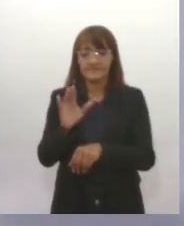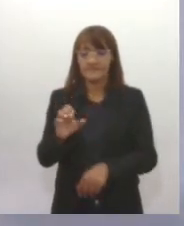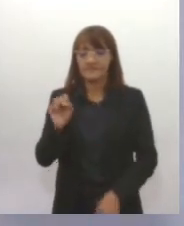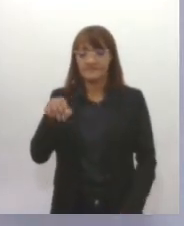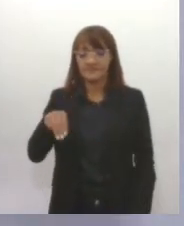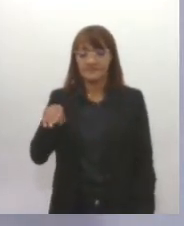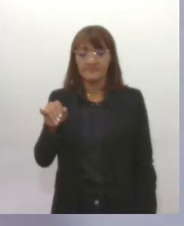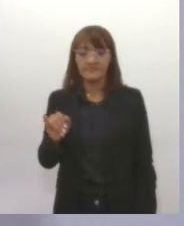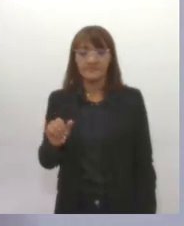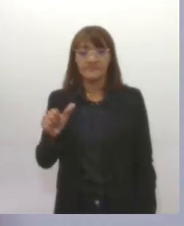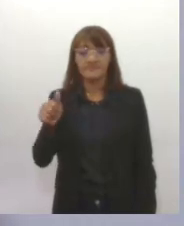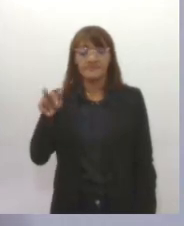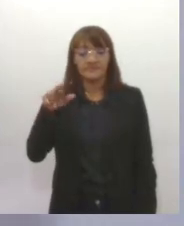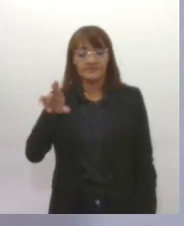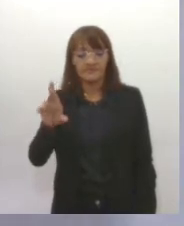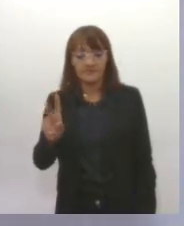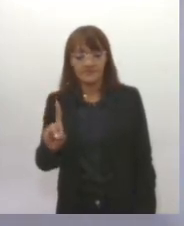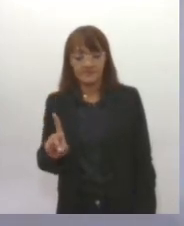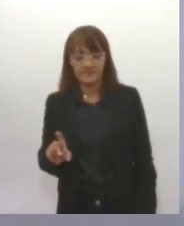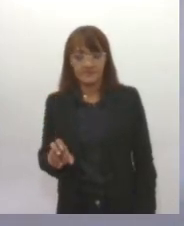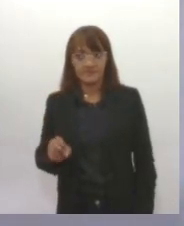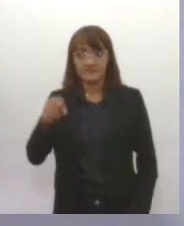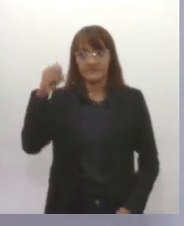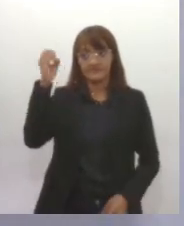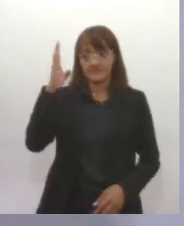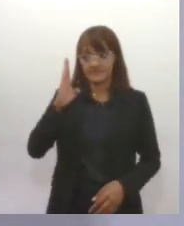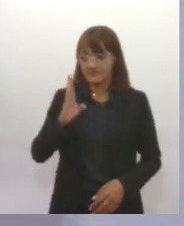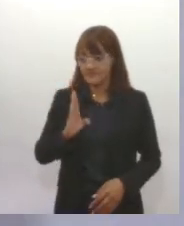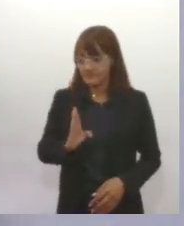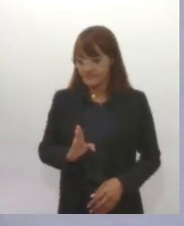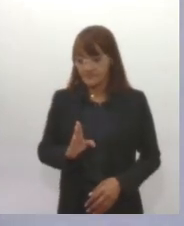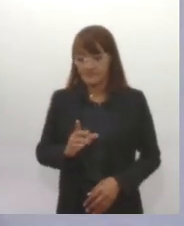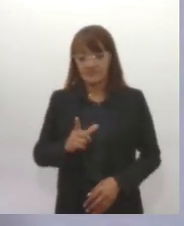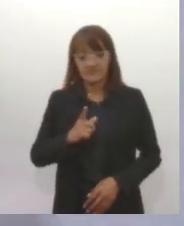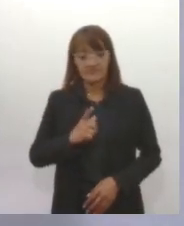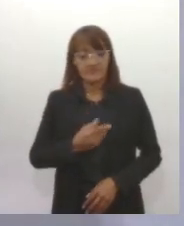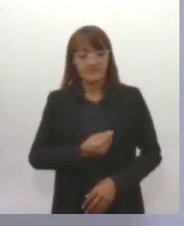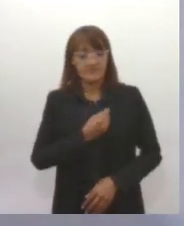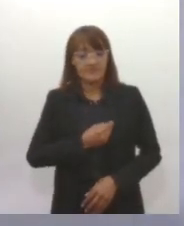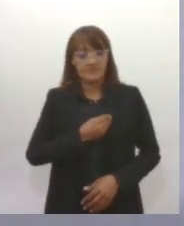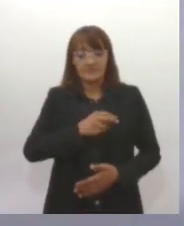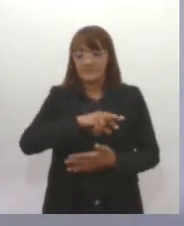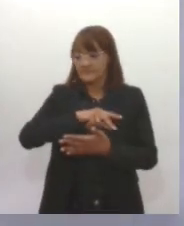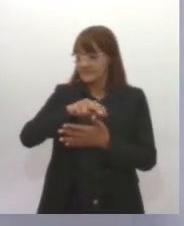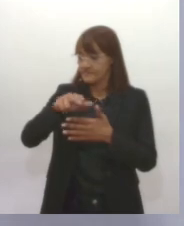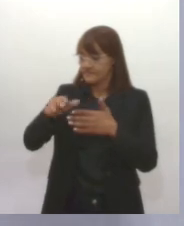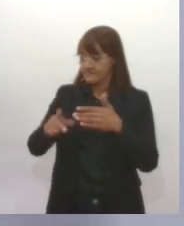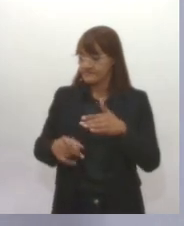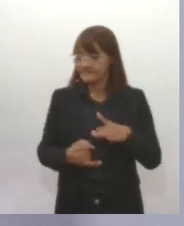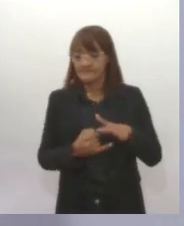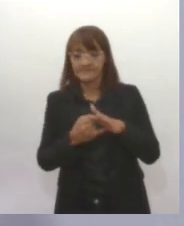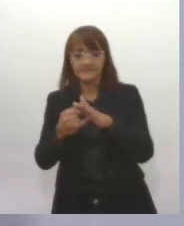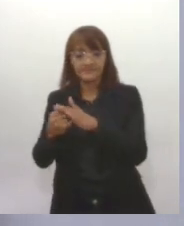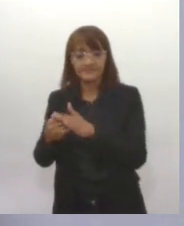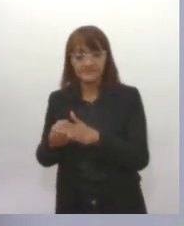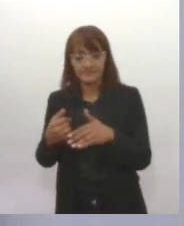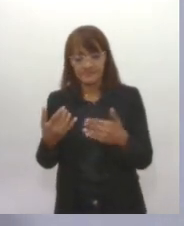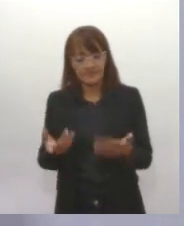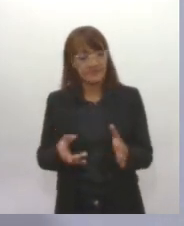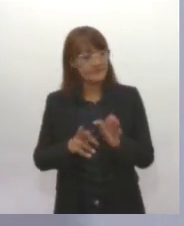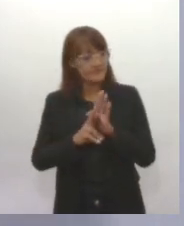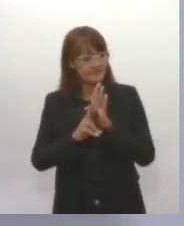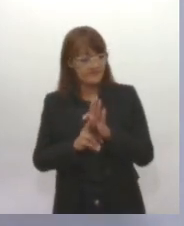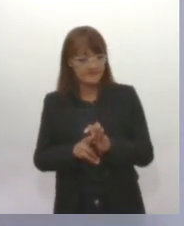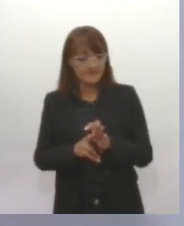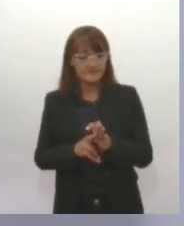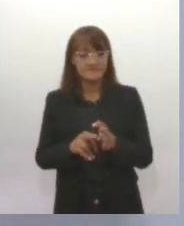onde está presente várias instituições, várias representações de vários estados